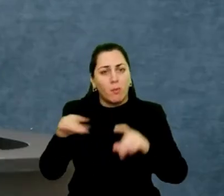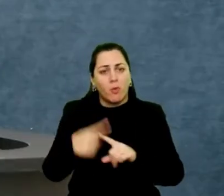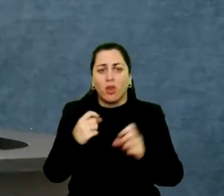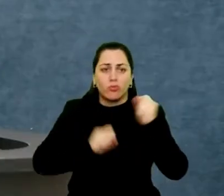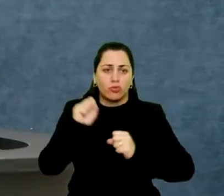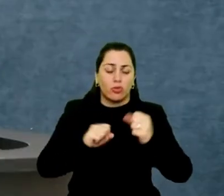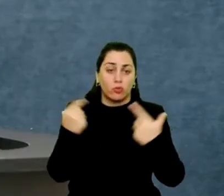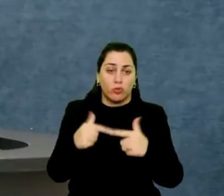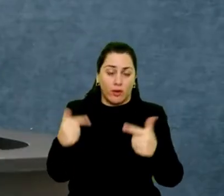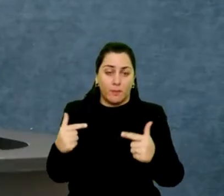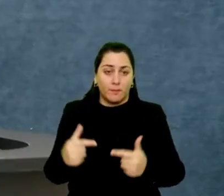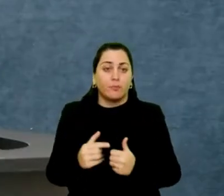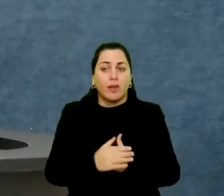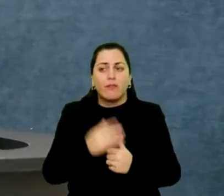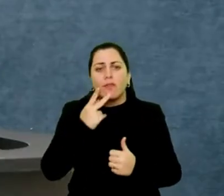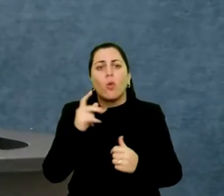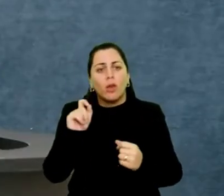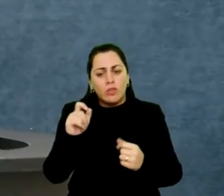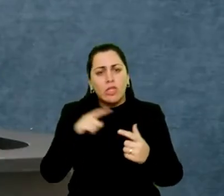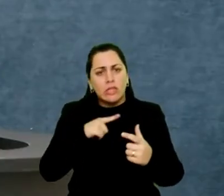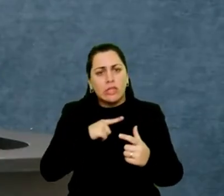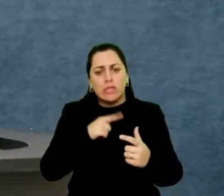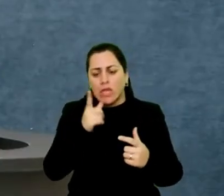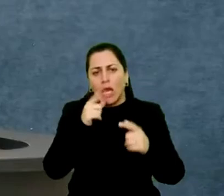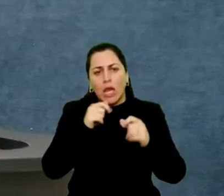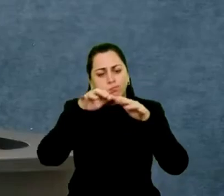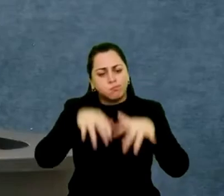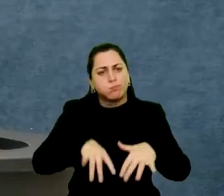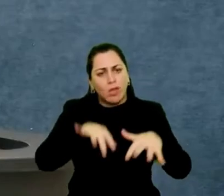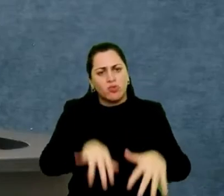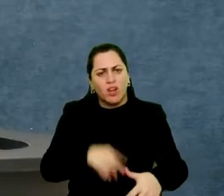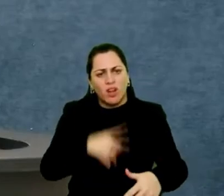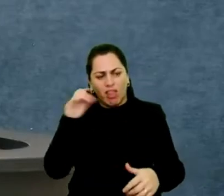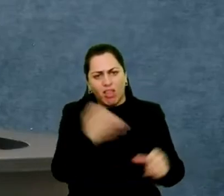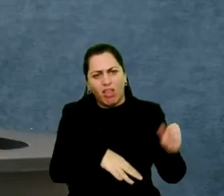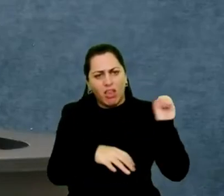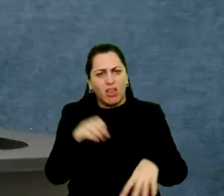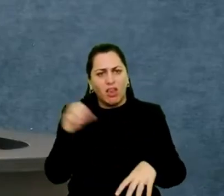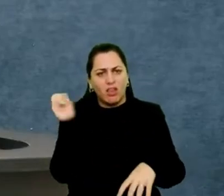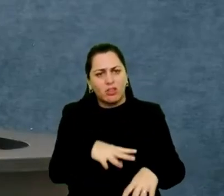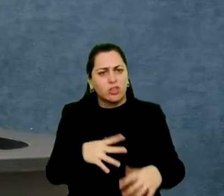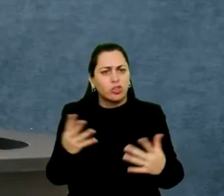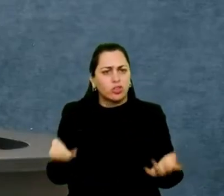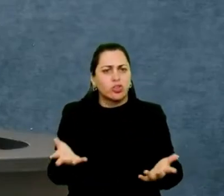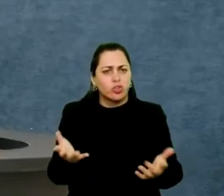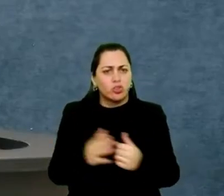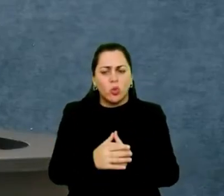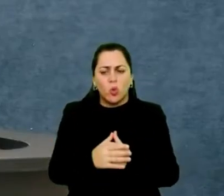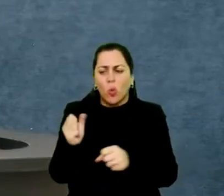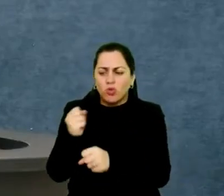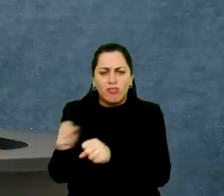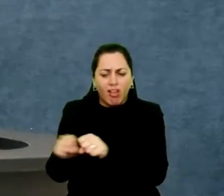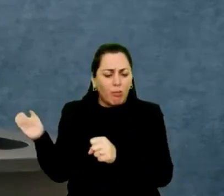indústrias. E ele falou, cara, vocês têm umas cachoeiras aqui que vocês jogam lixo aí no fundo, vocês jogam entulhos, resto de